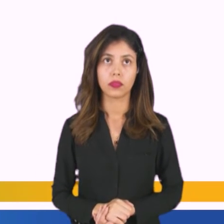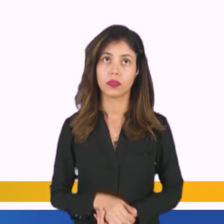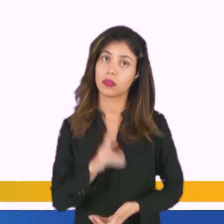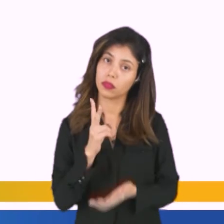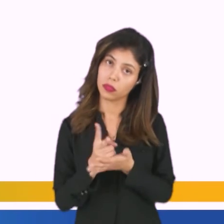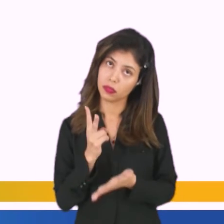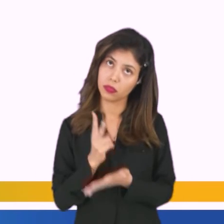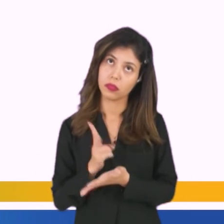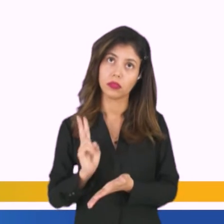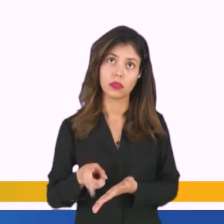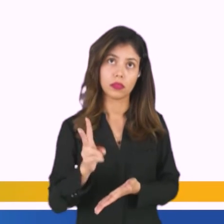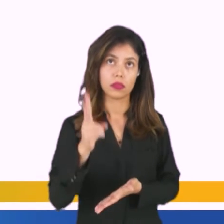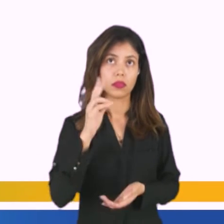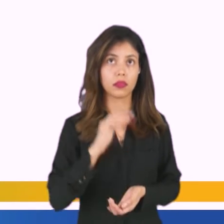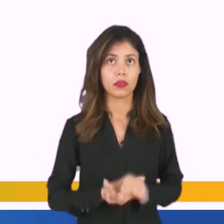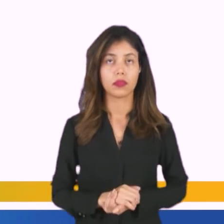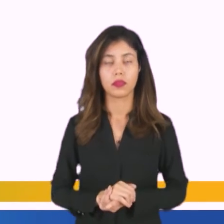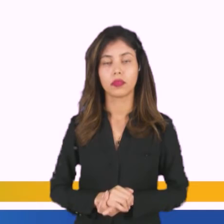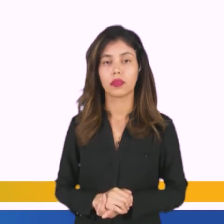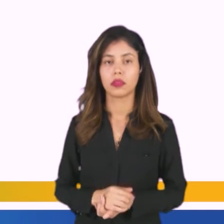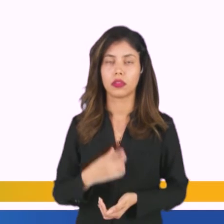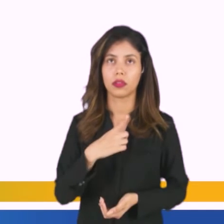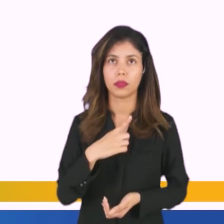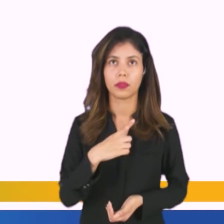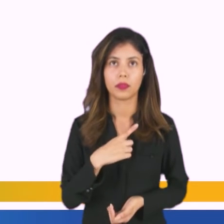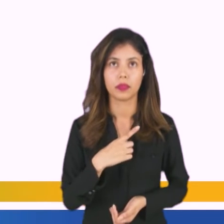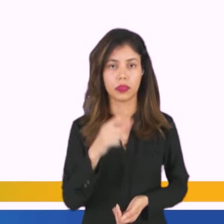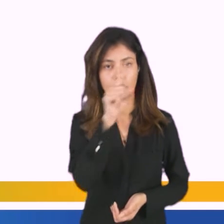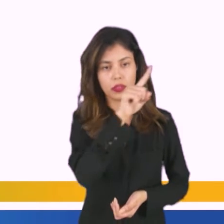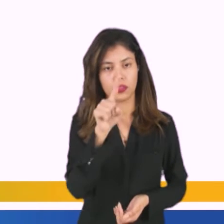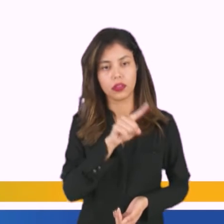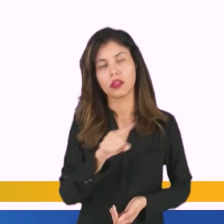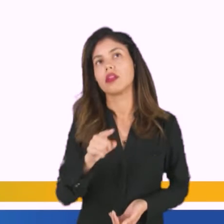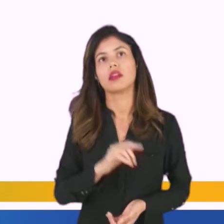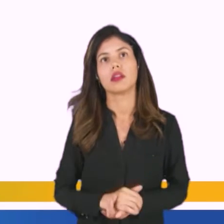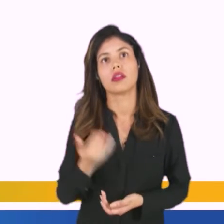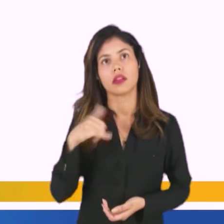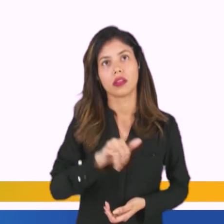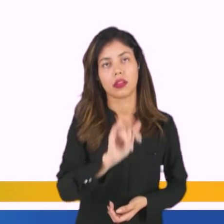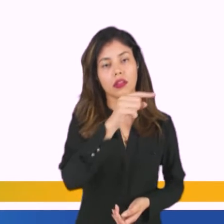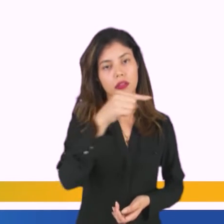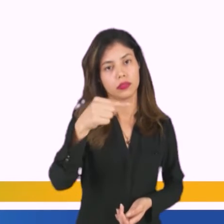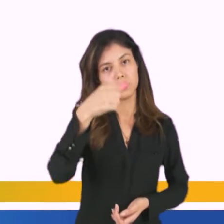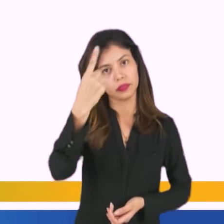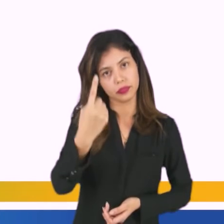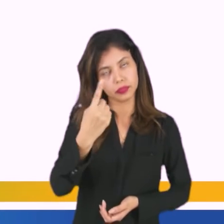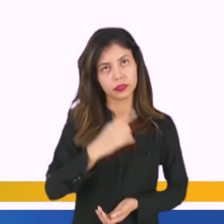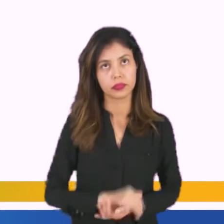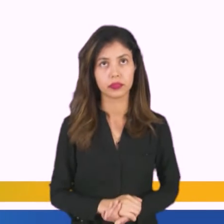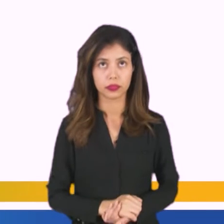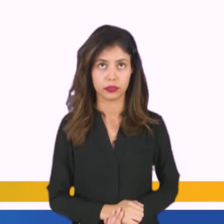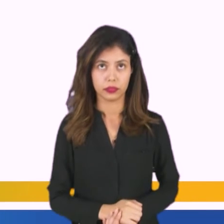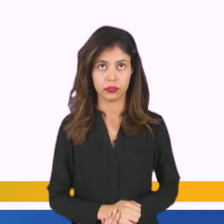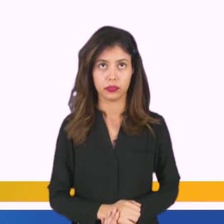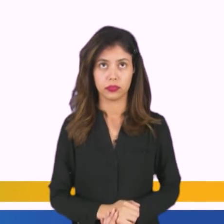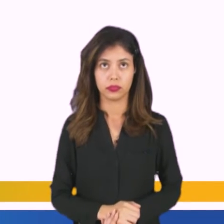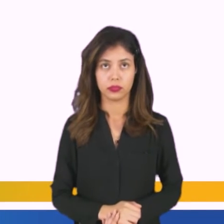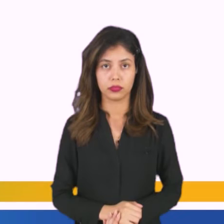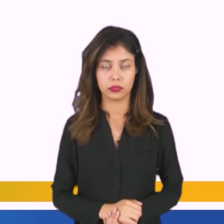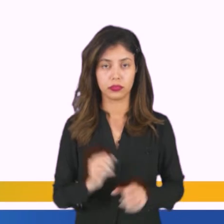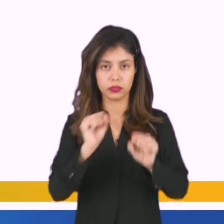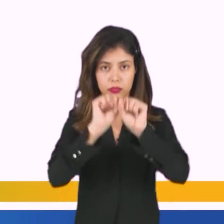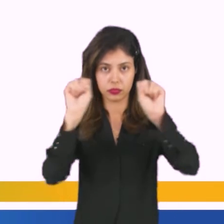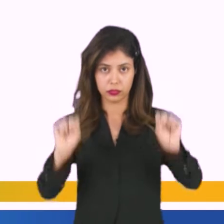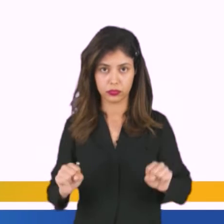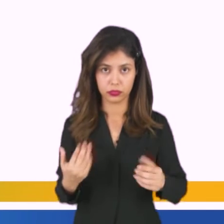Da mesma forma, nós obtemos o valor de z agora, né? E de y, que é igual a menos 1. E aí nós vamos lá